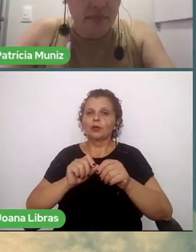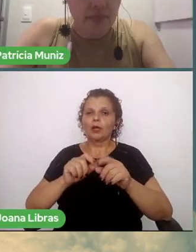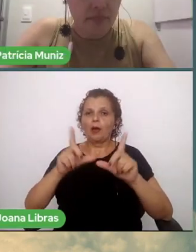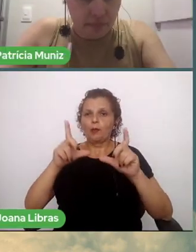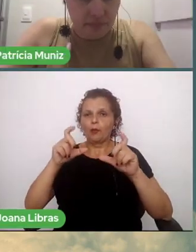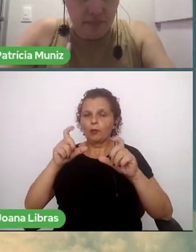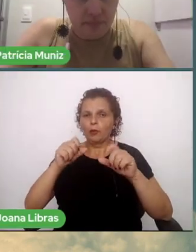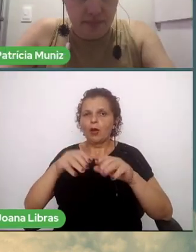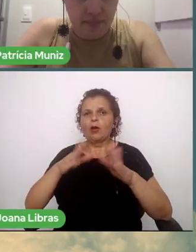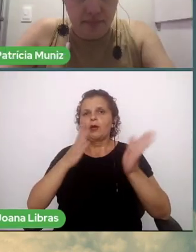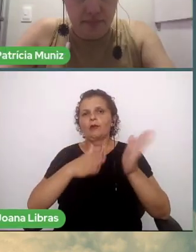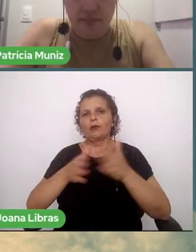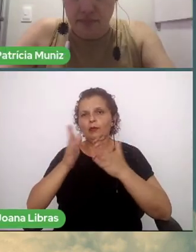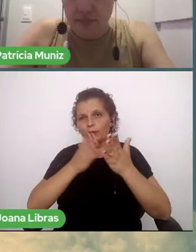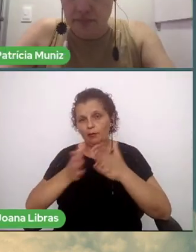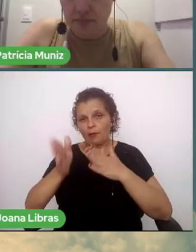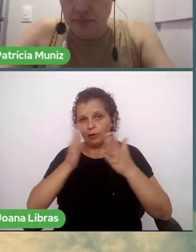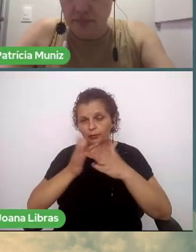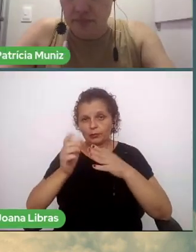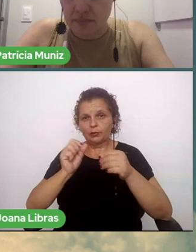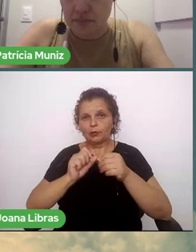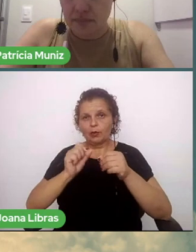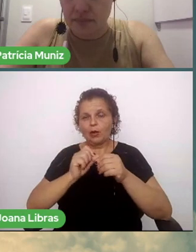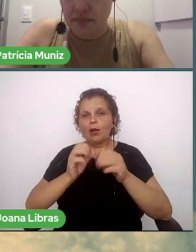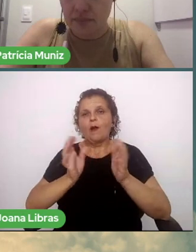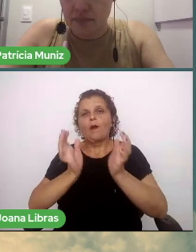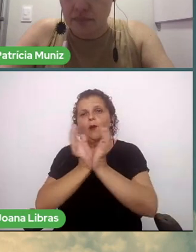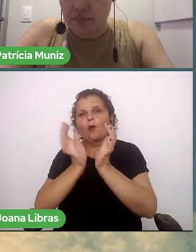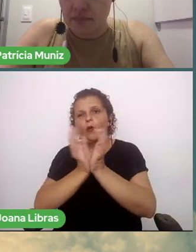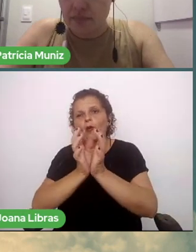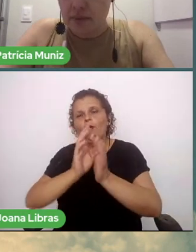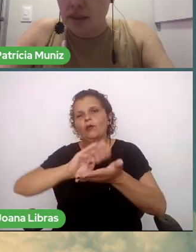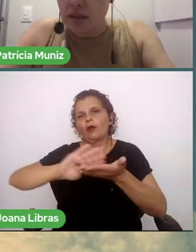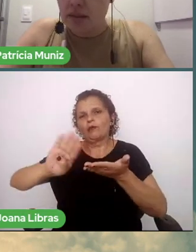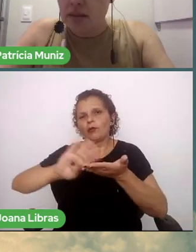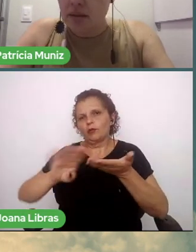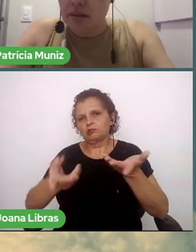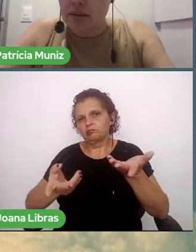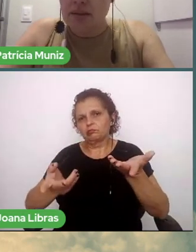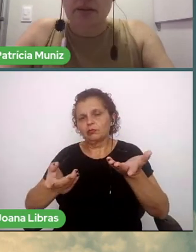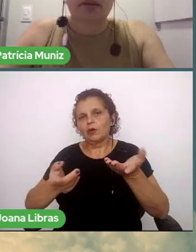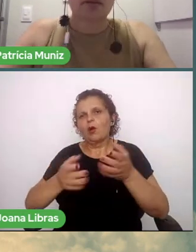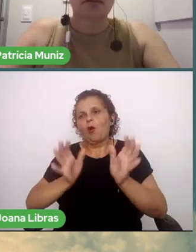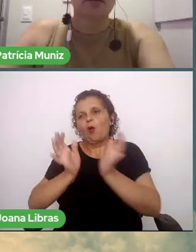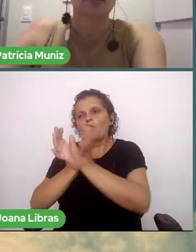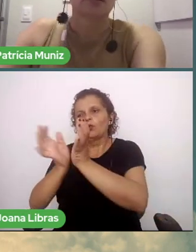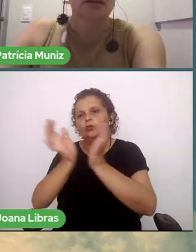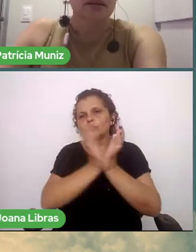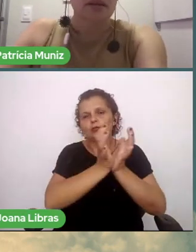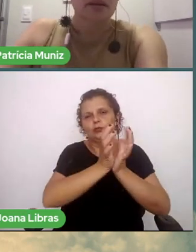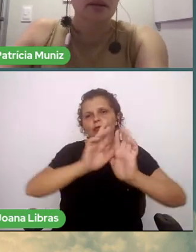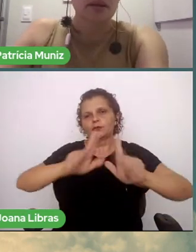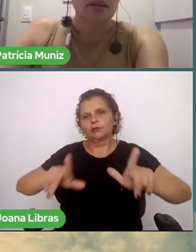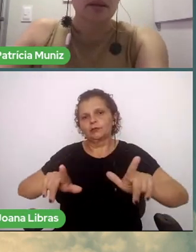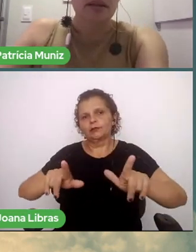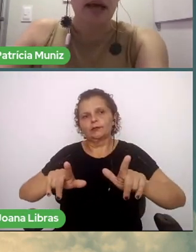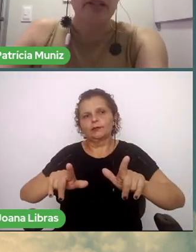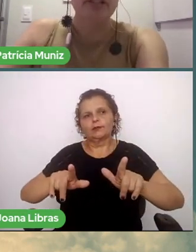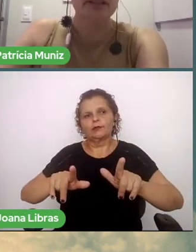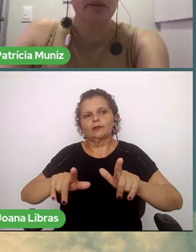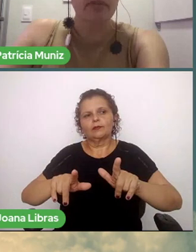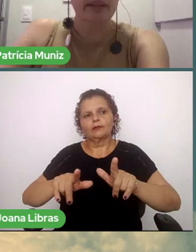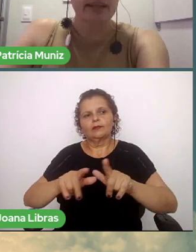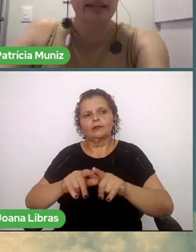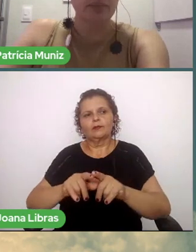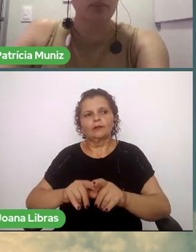em produção faz parte do time Scrum ou está fora, por exemplo, em outro time de infraestrutura? A